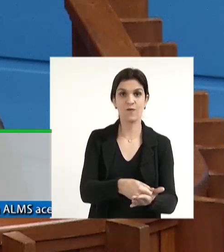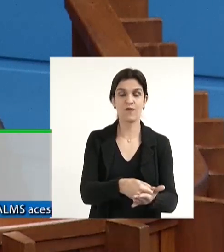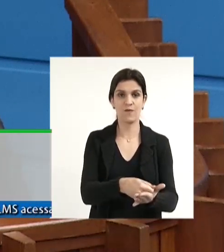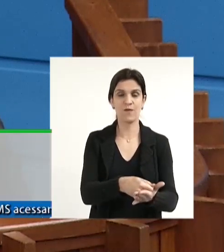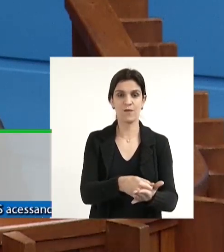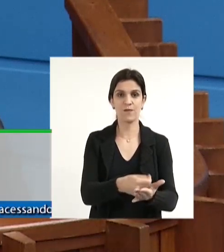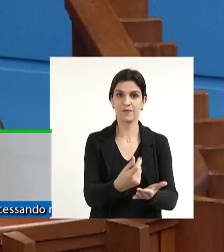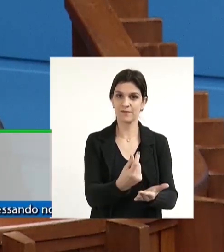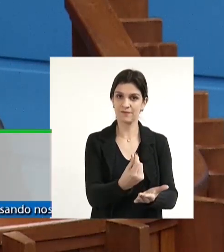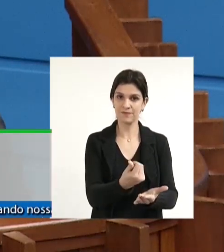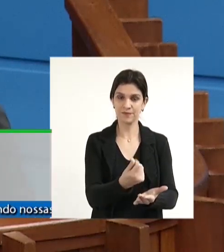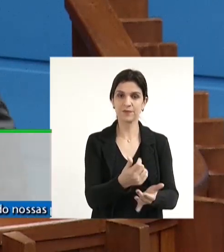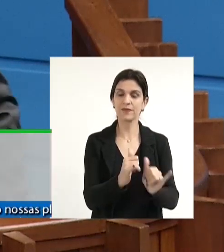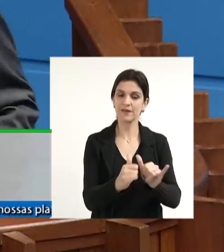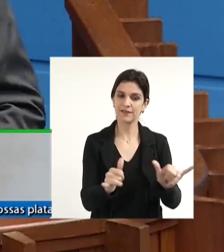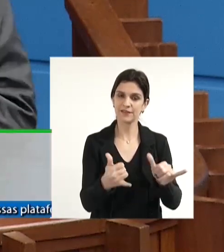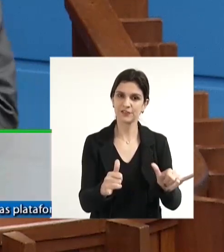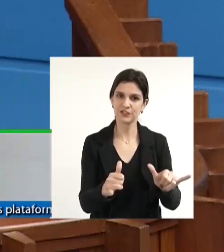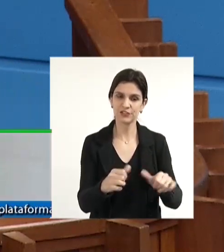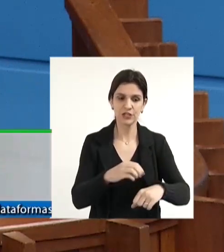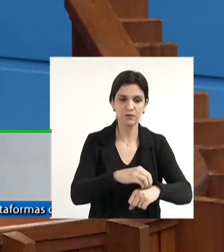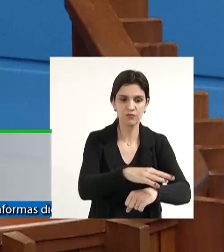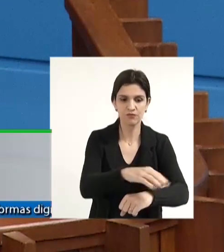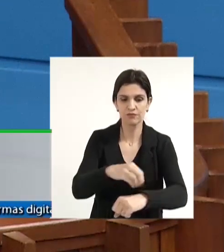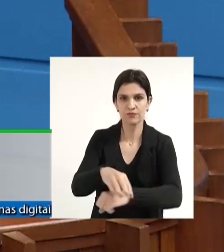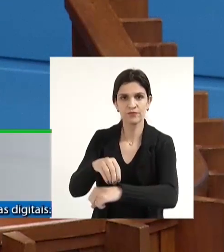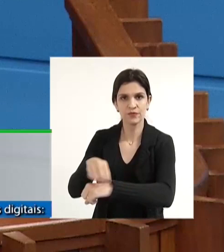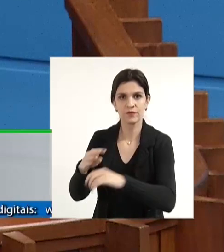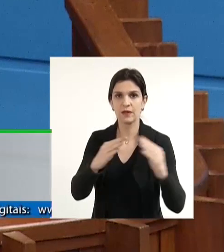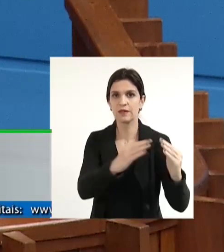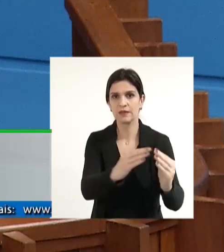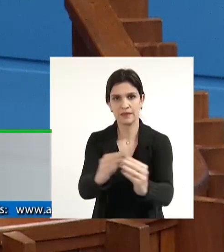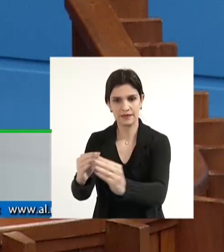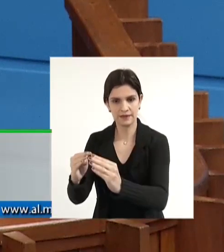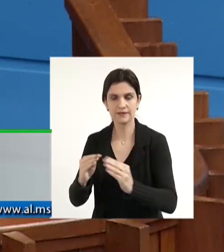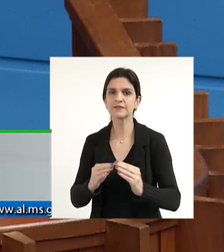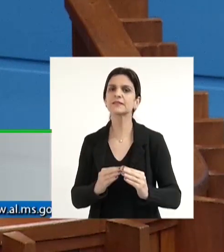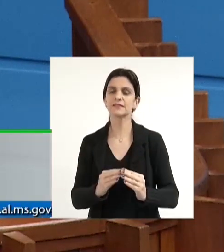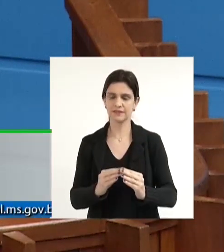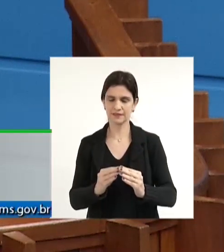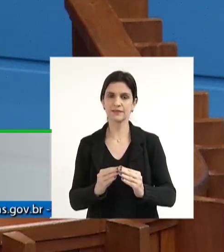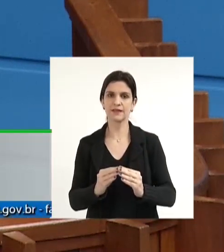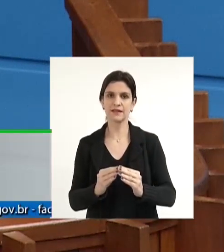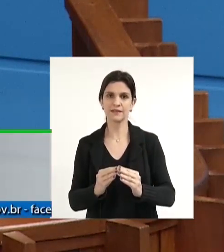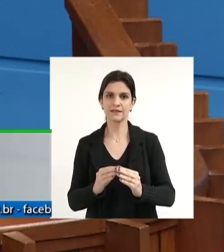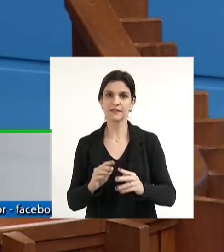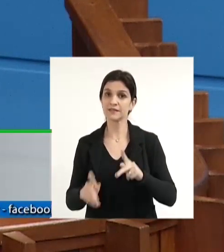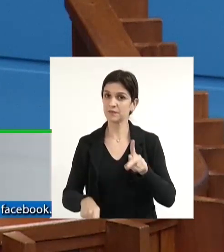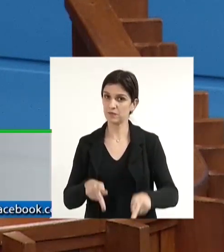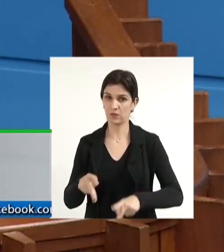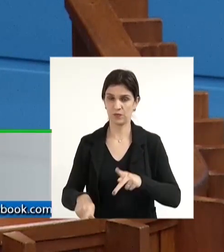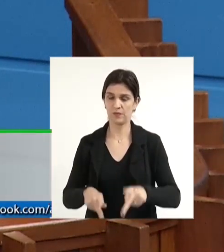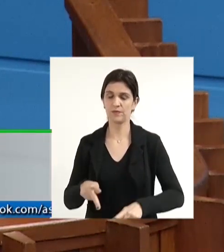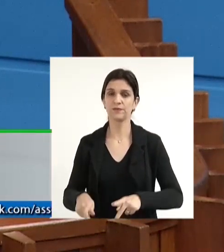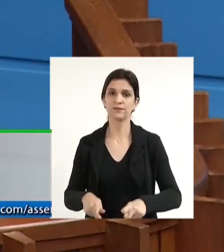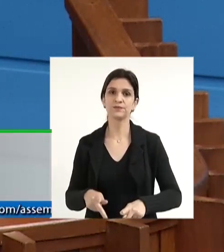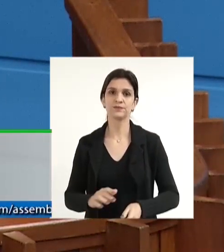cidadão. Imagina o que é isso. Ela não tem o produto na prateleira. Ela apenas